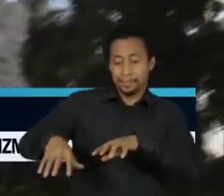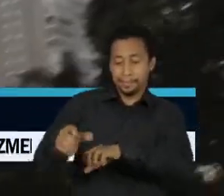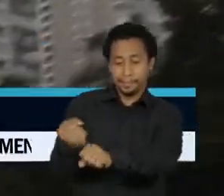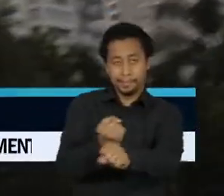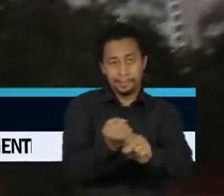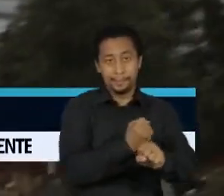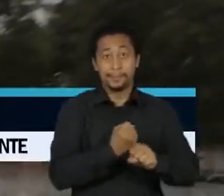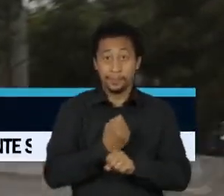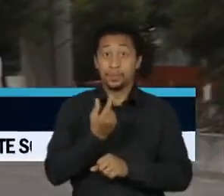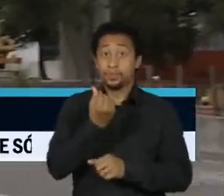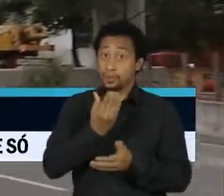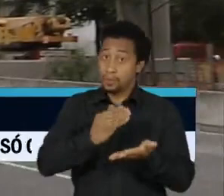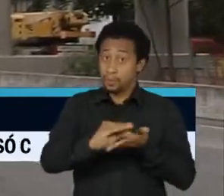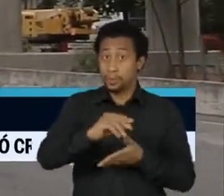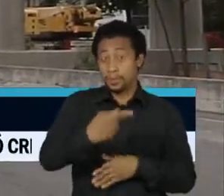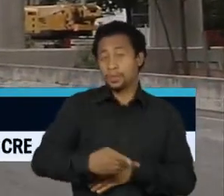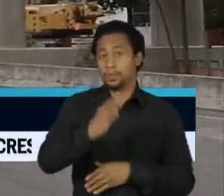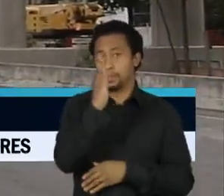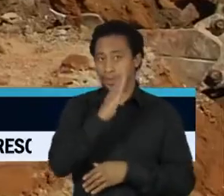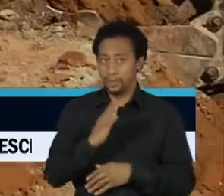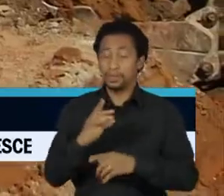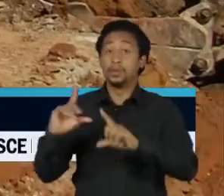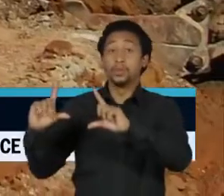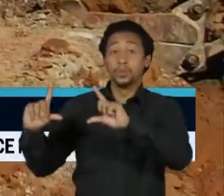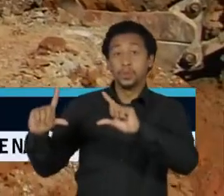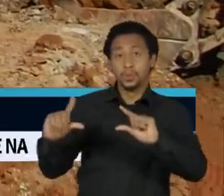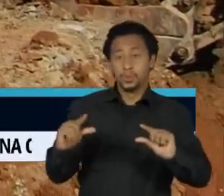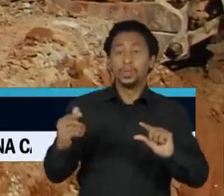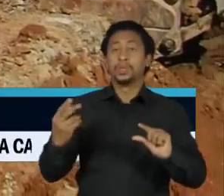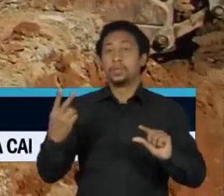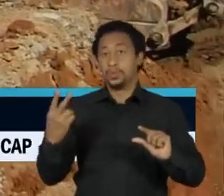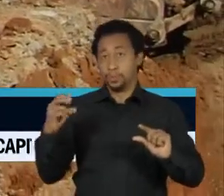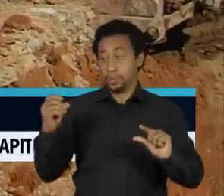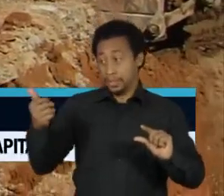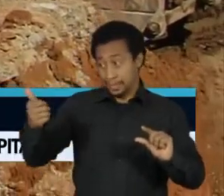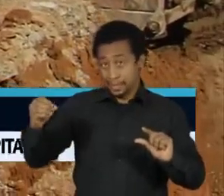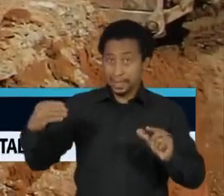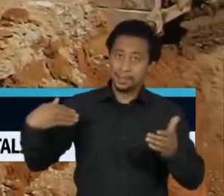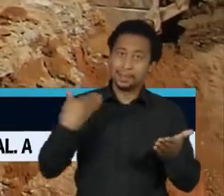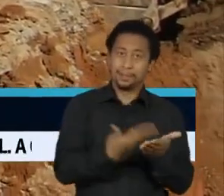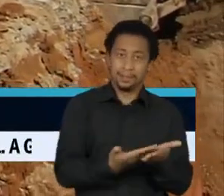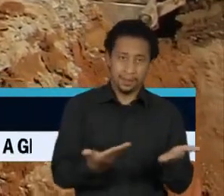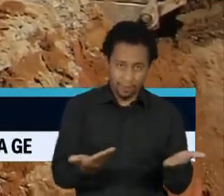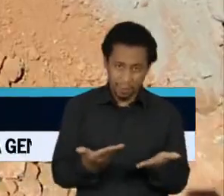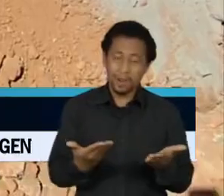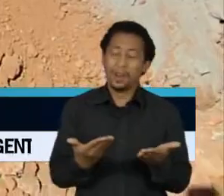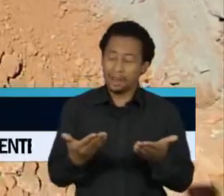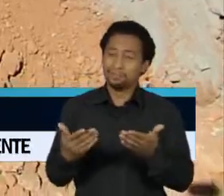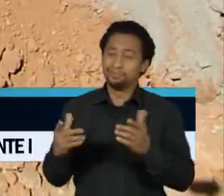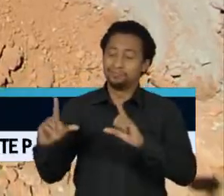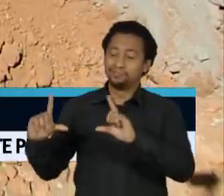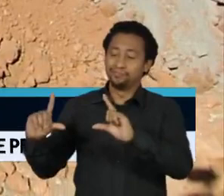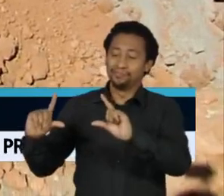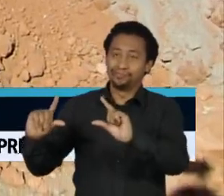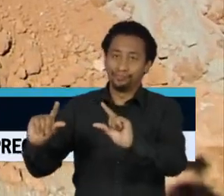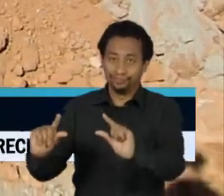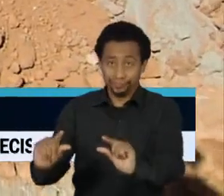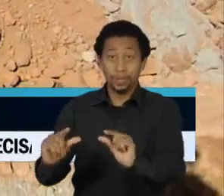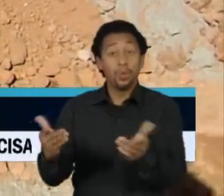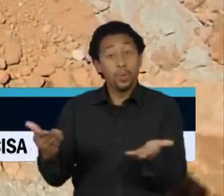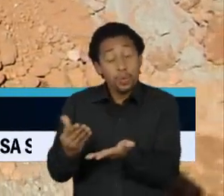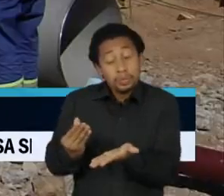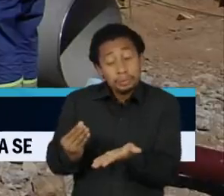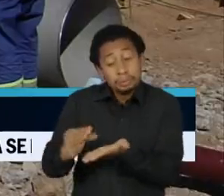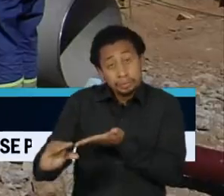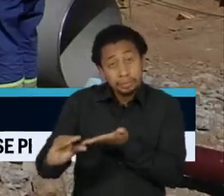em infraestrutura no Brasil caem desde 2010 e a situação piorou nos últimos anos. Hoje o gasto corresponde